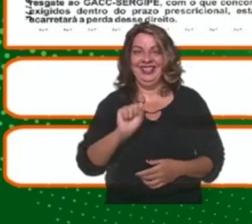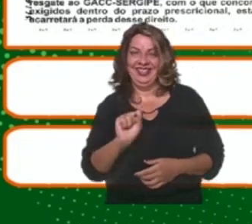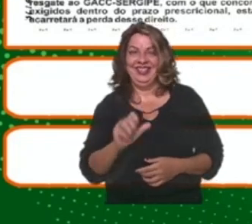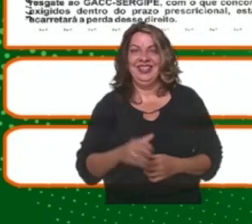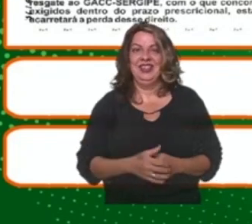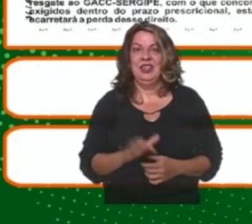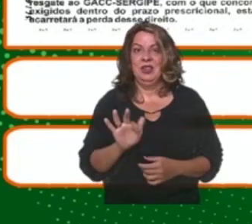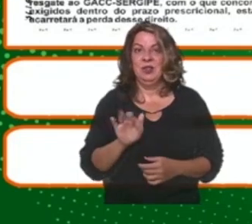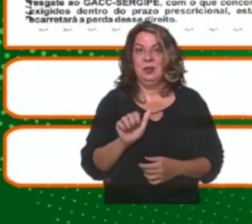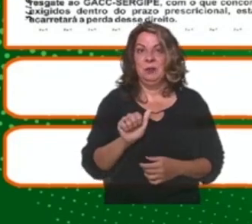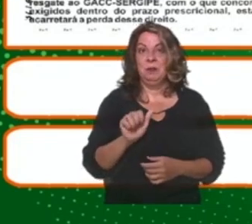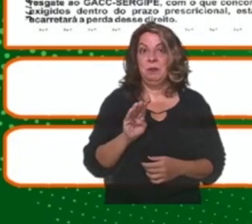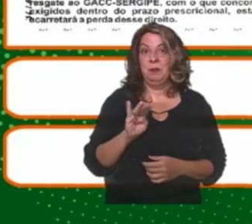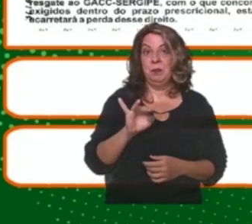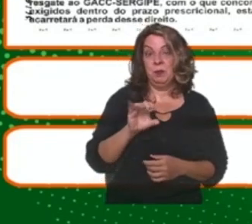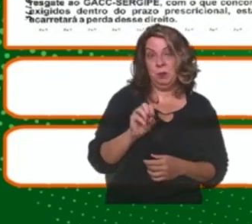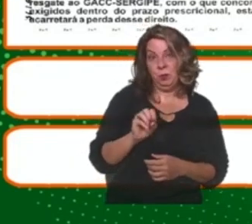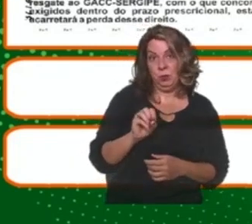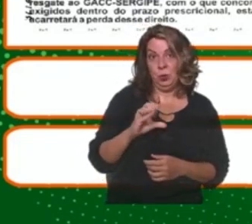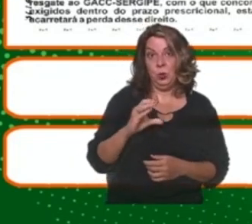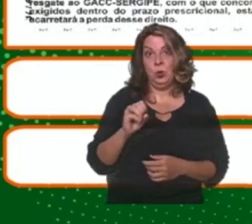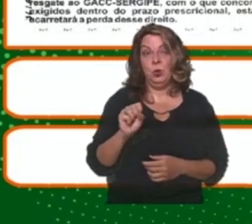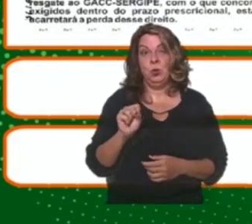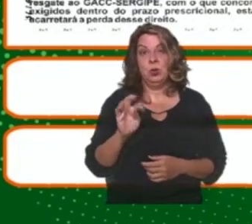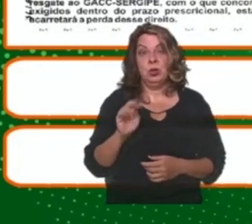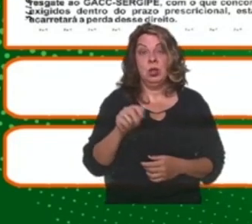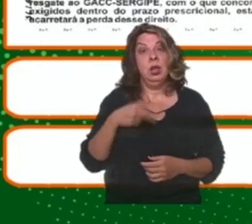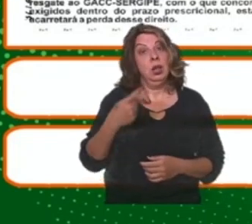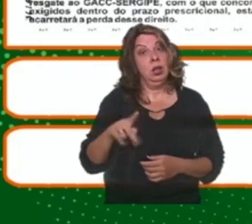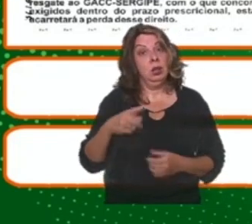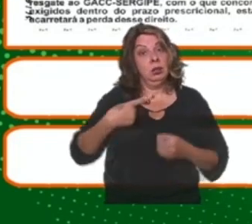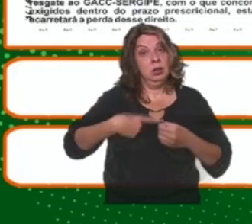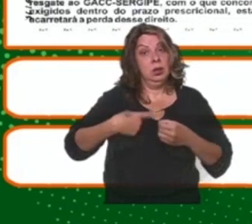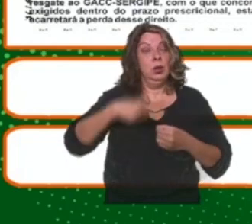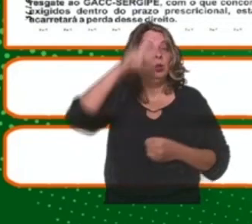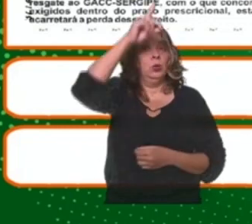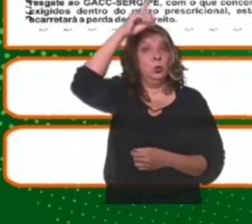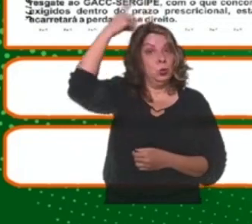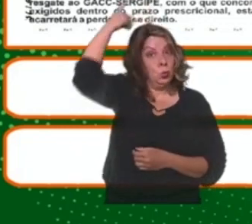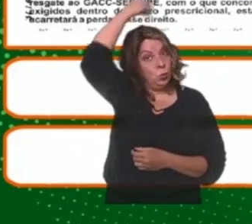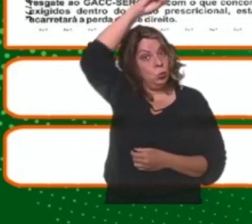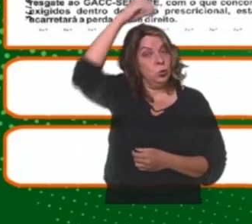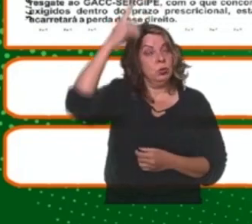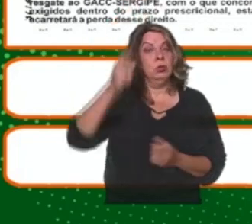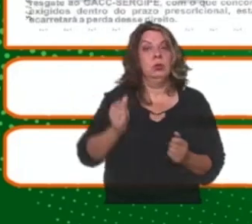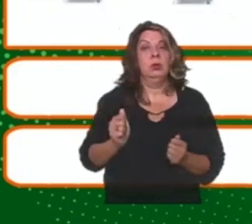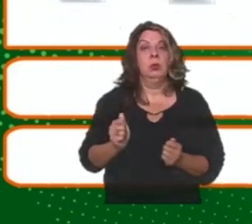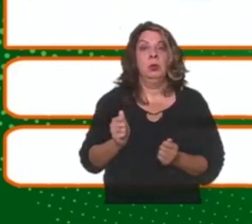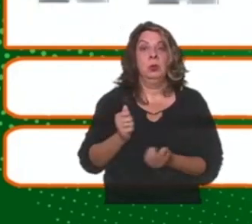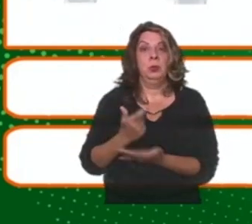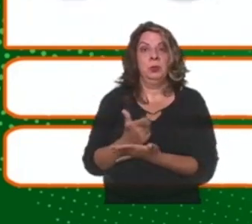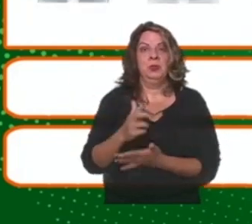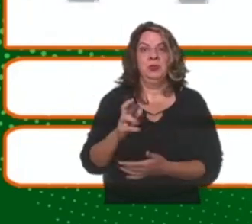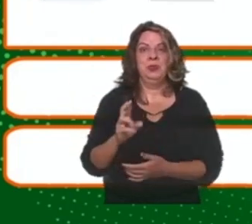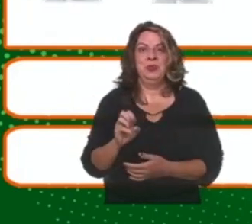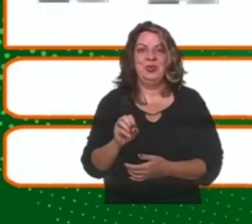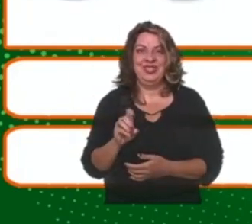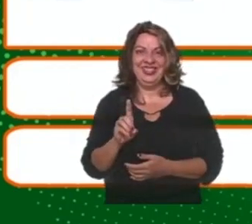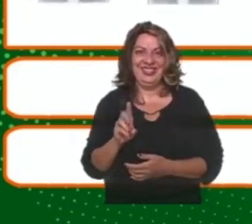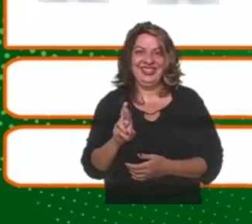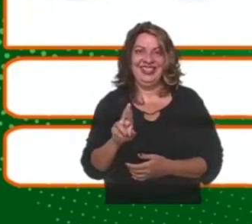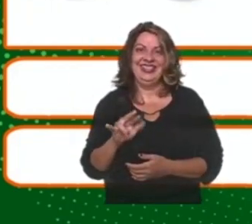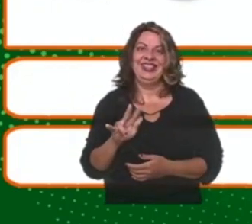084328 do Fábio da Costa Santos, é de Nossa Senhora das Dores, adquiriu com o Rodrigo, Regional